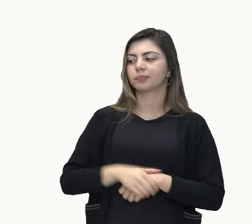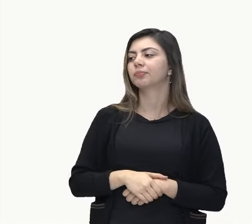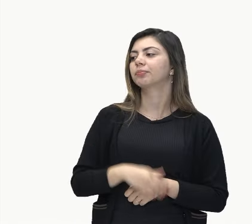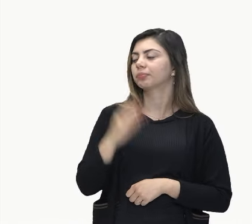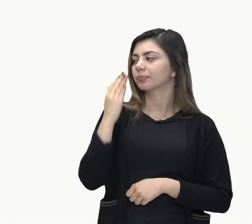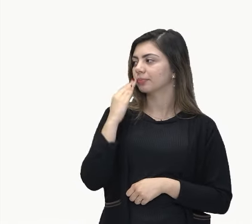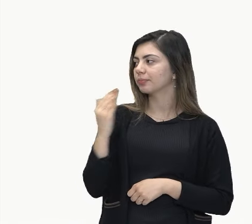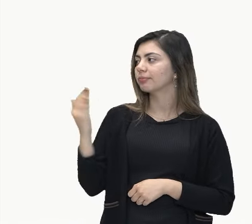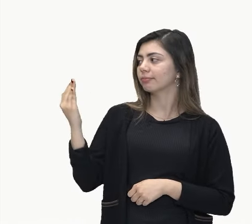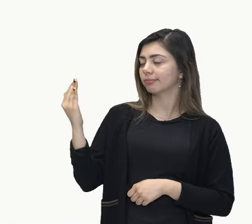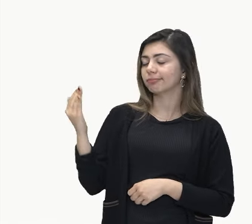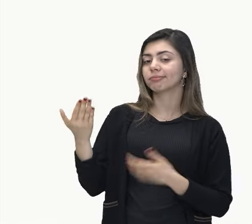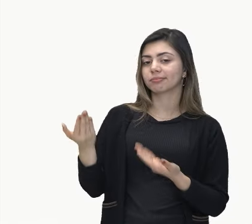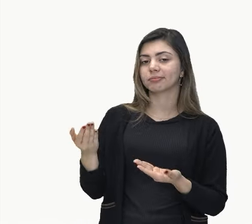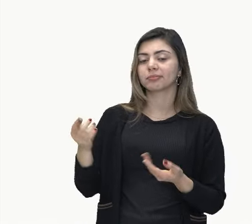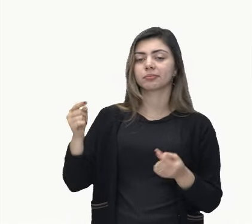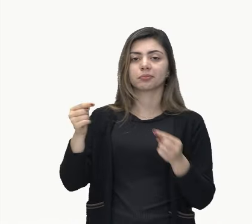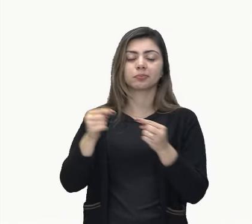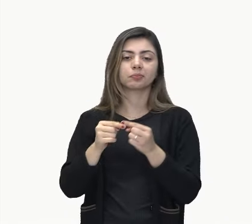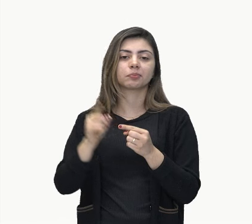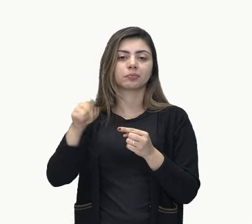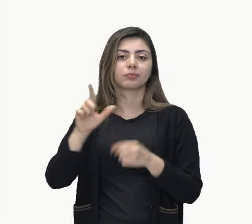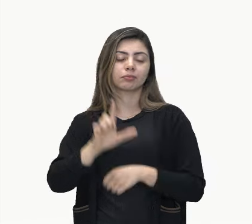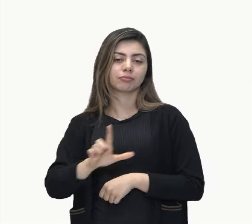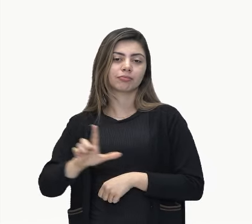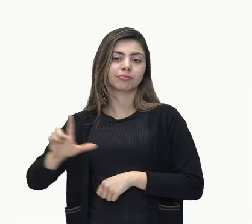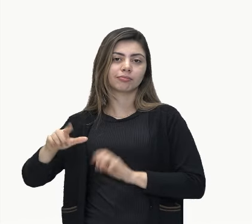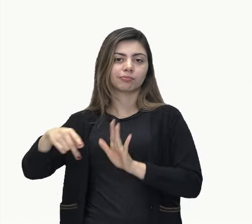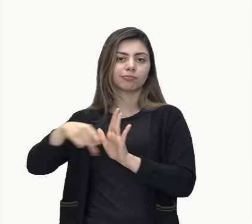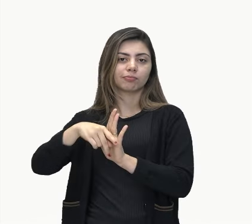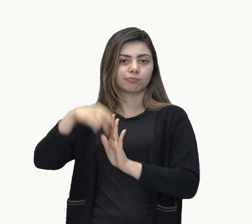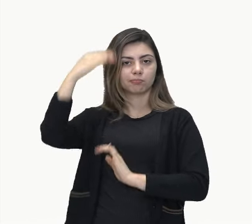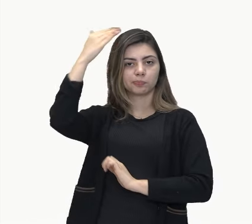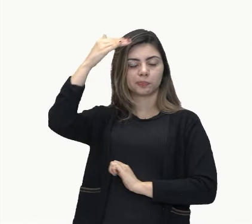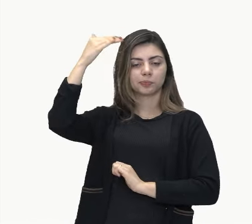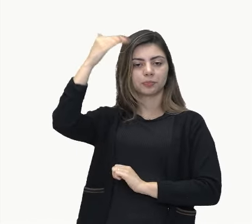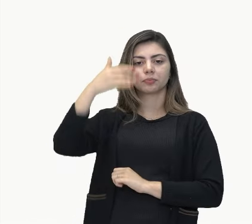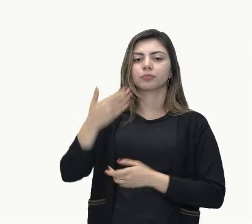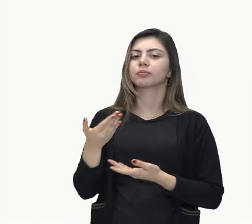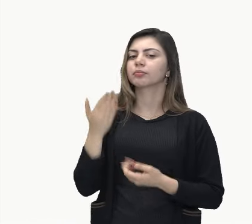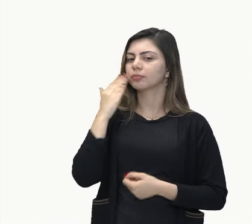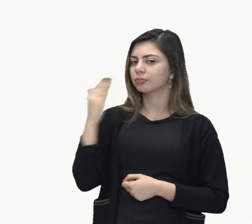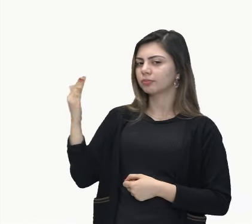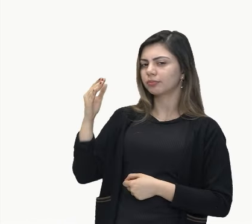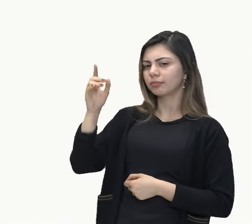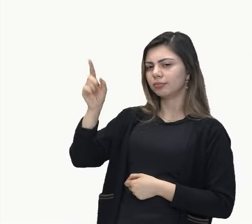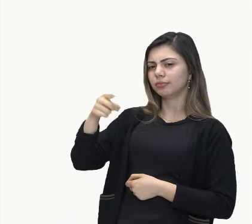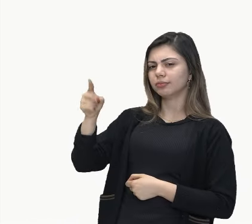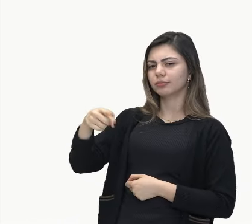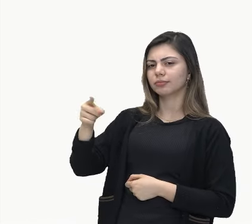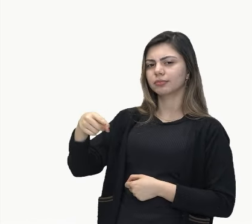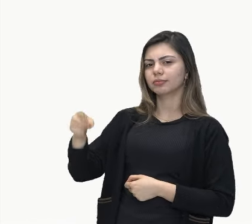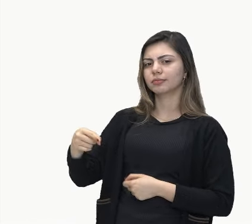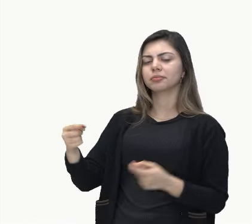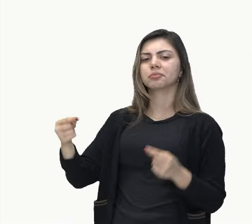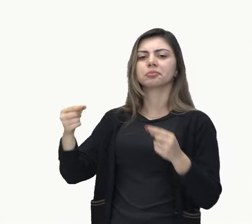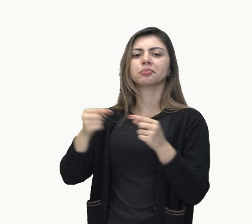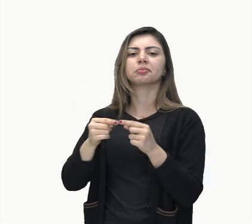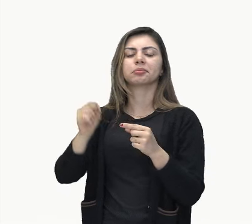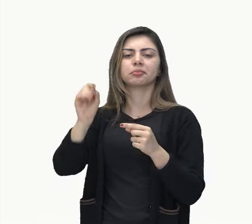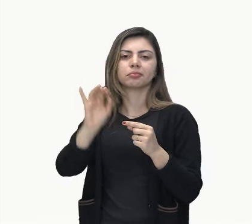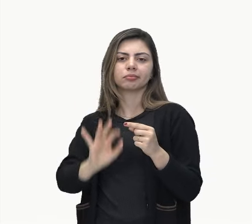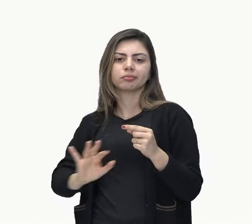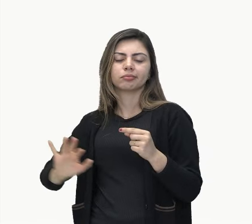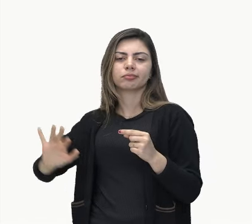aí a parte do leste do México. E essa região aqui, gente, já acaba sendo áreas